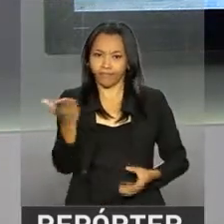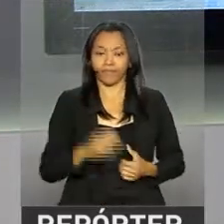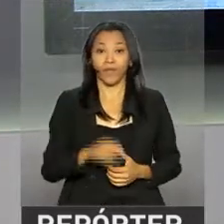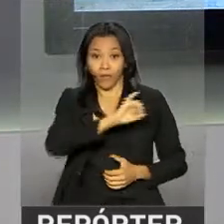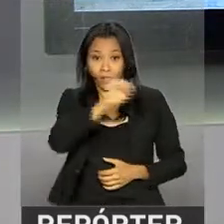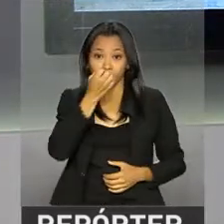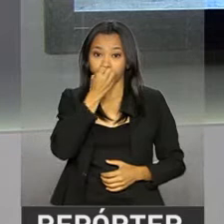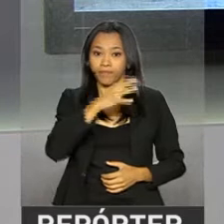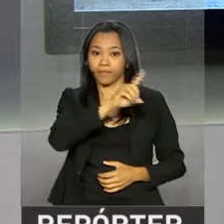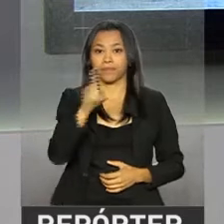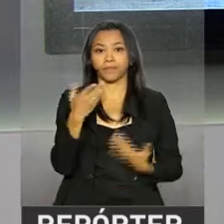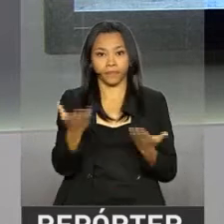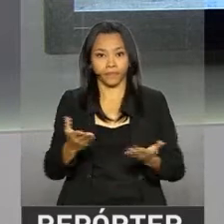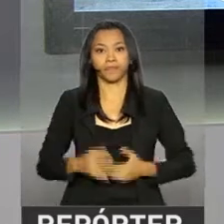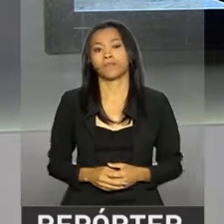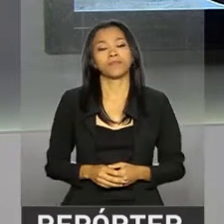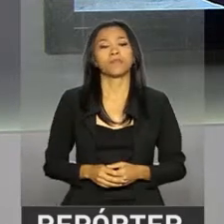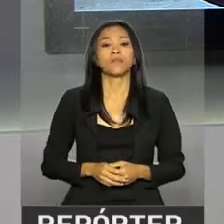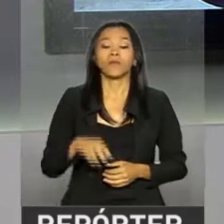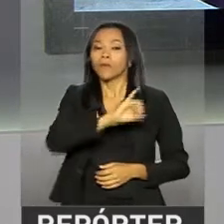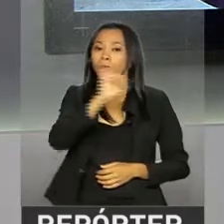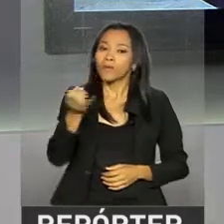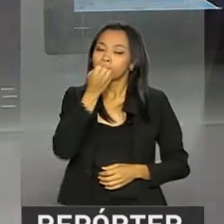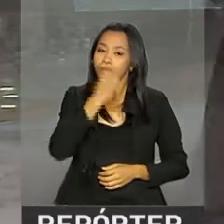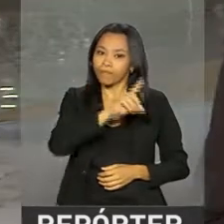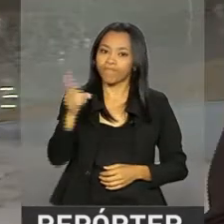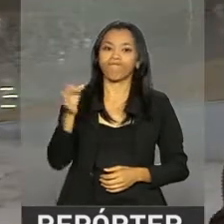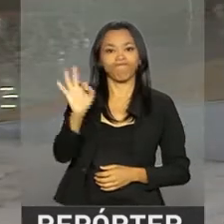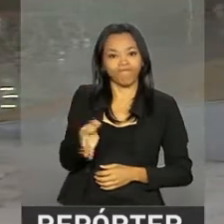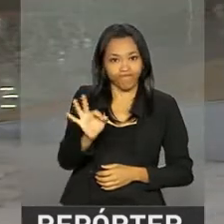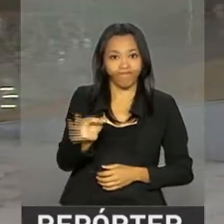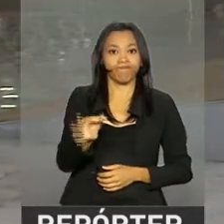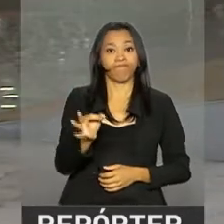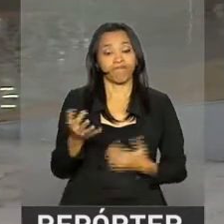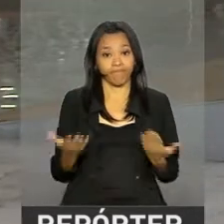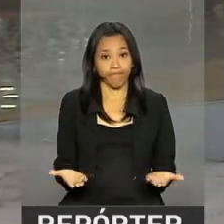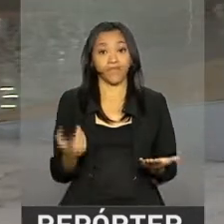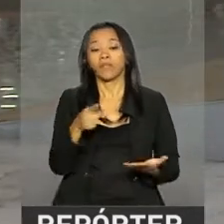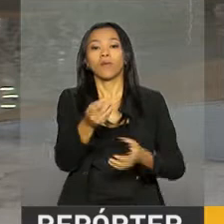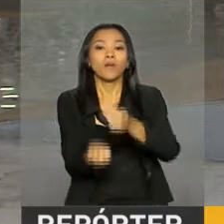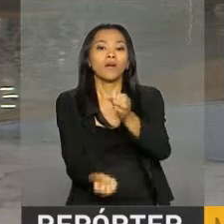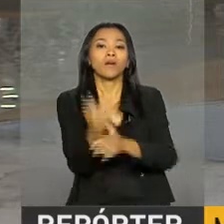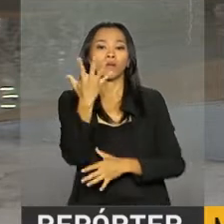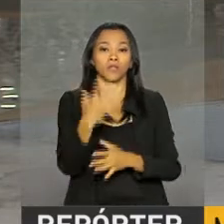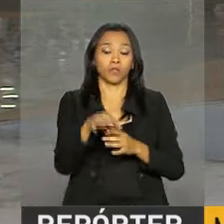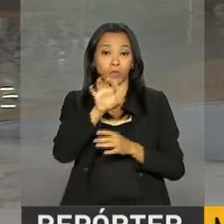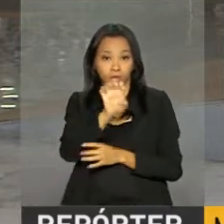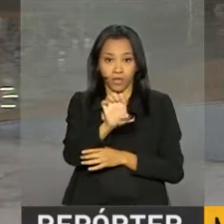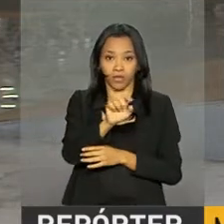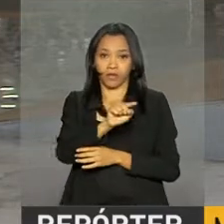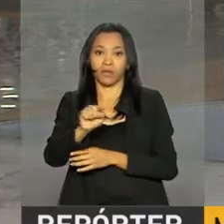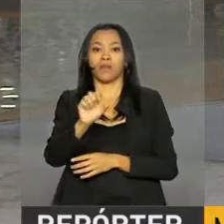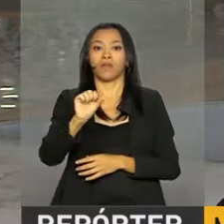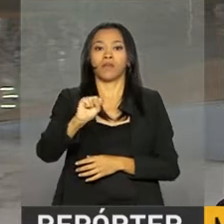Mara, bom dia para você. Olá, Thaísa, bom dia. É isso mesmo, Thaísa. Olha, a implantação do E-Social para